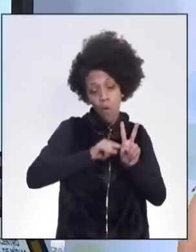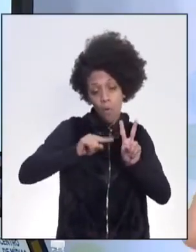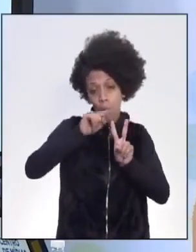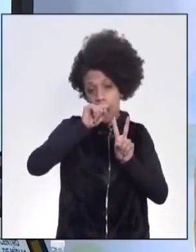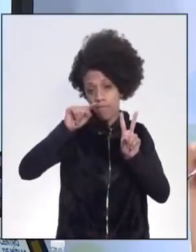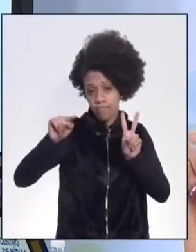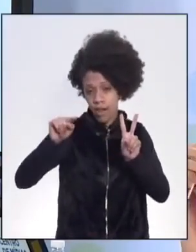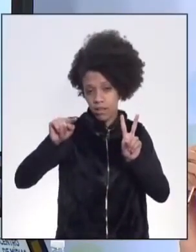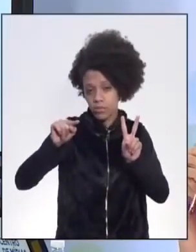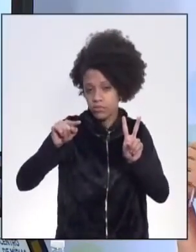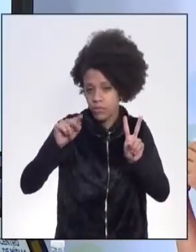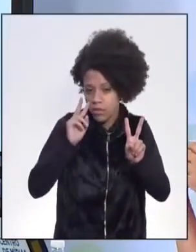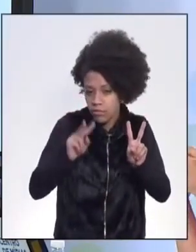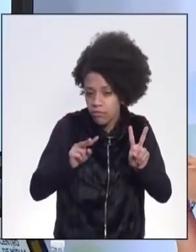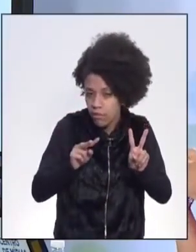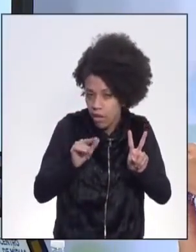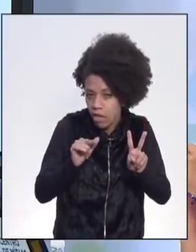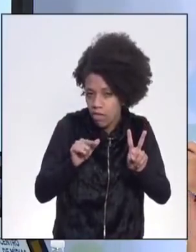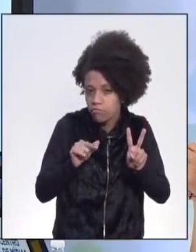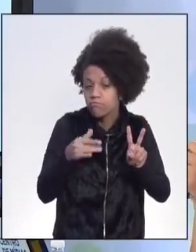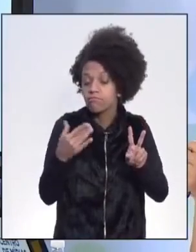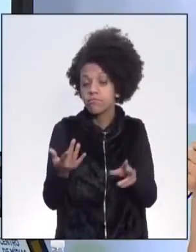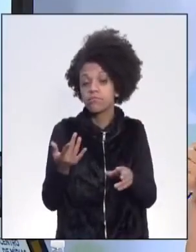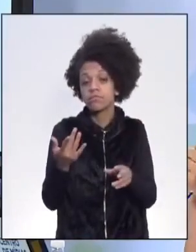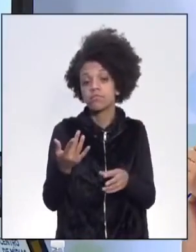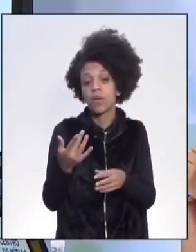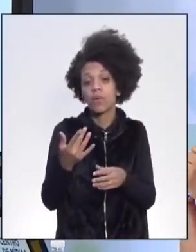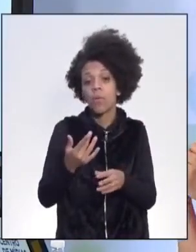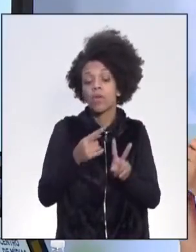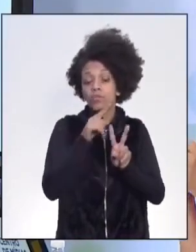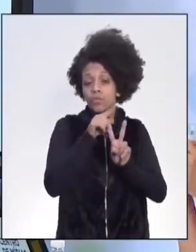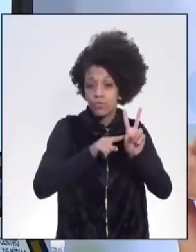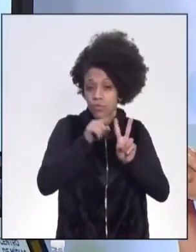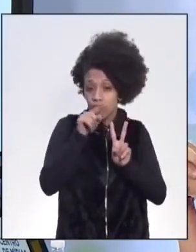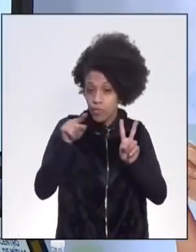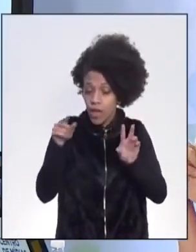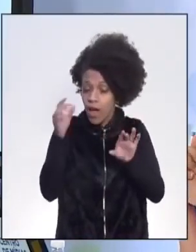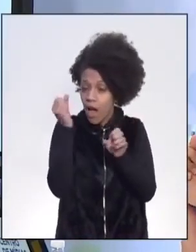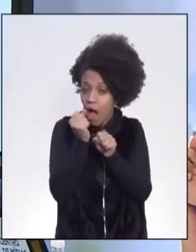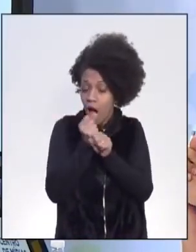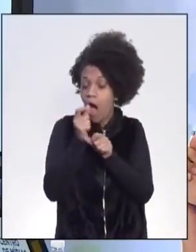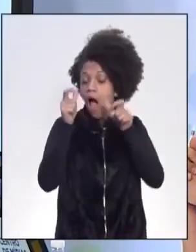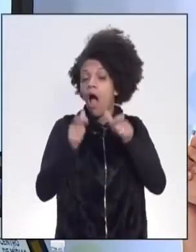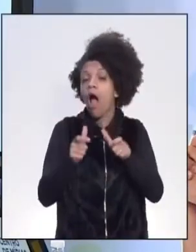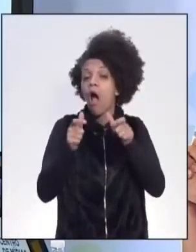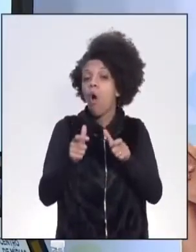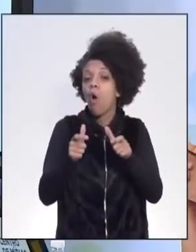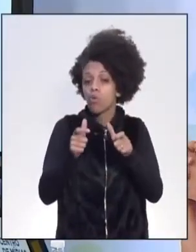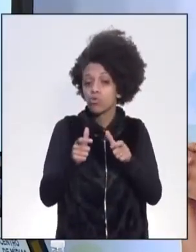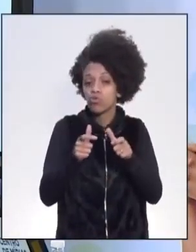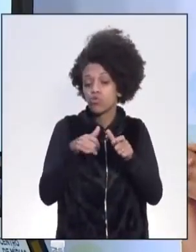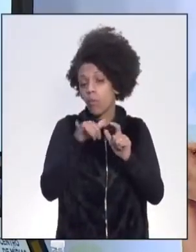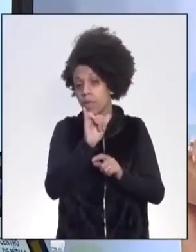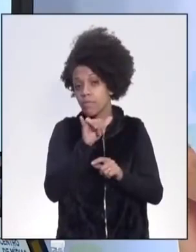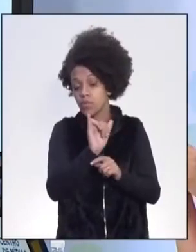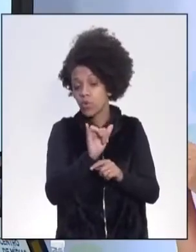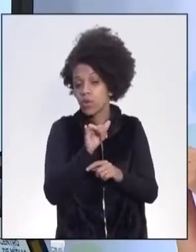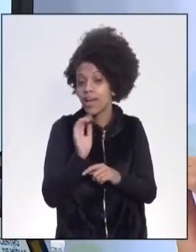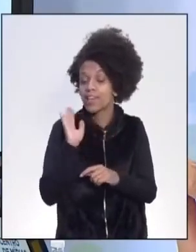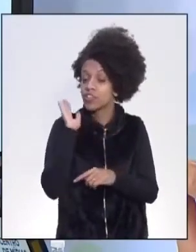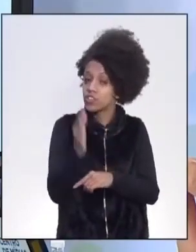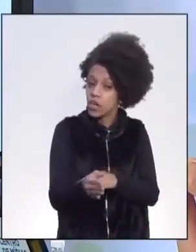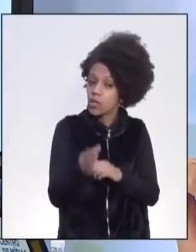quadrado. Está vendo que o K aparece aqui, ó? Então, na hora que a gente vai calcular onde cruza o eixo Y, se a gente quiser calcular